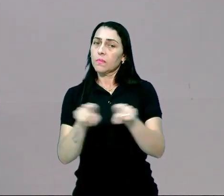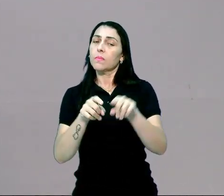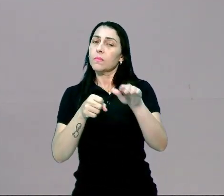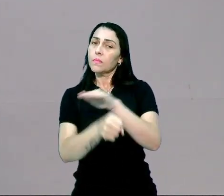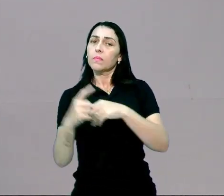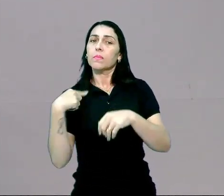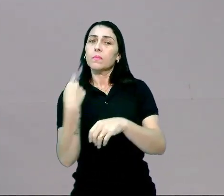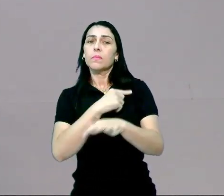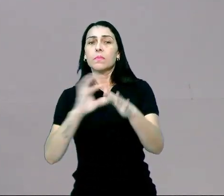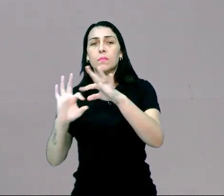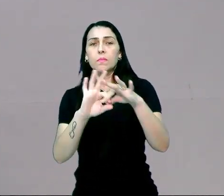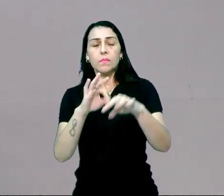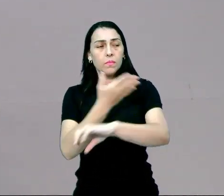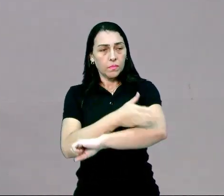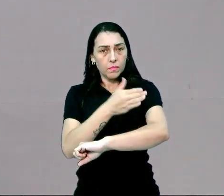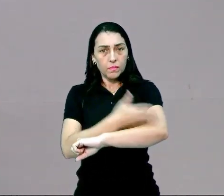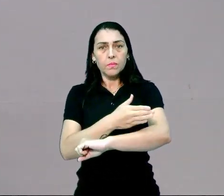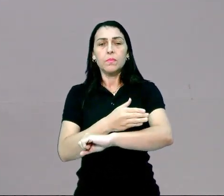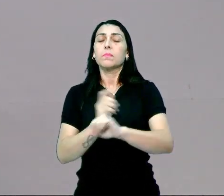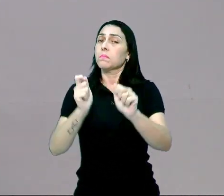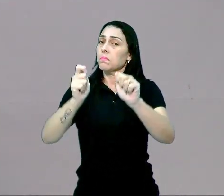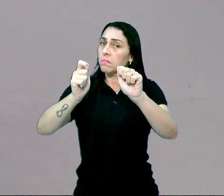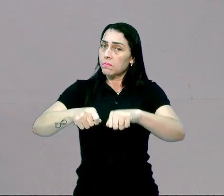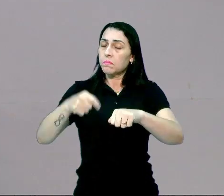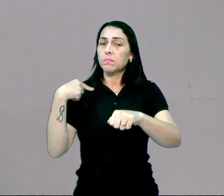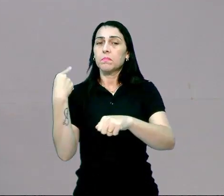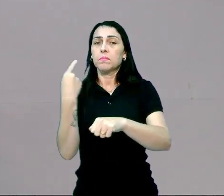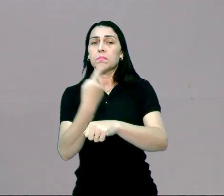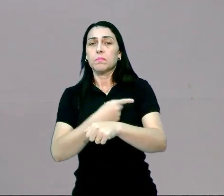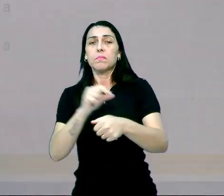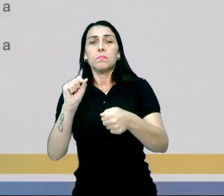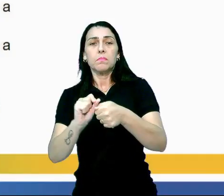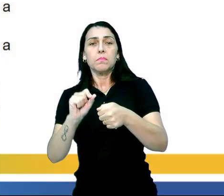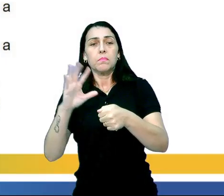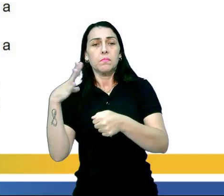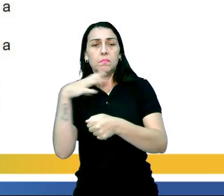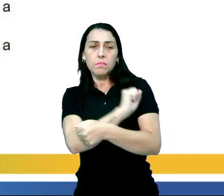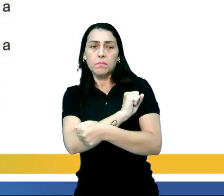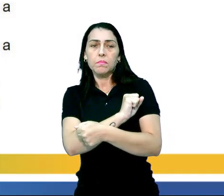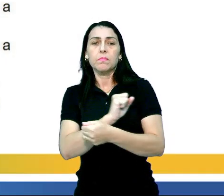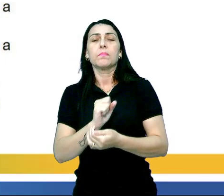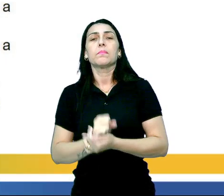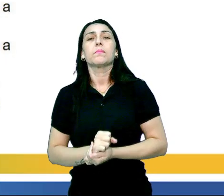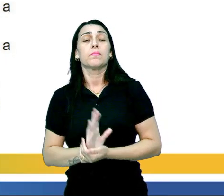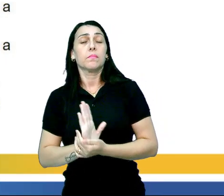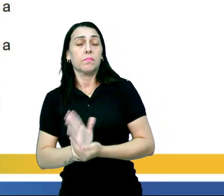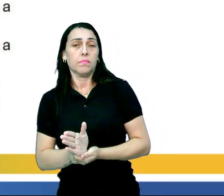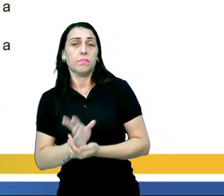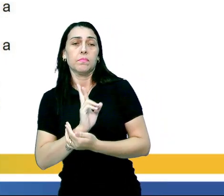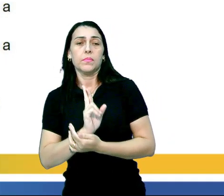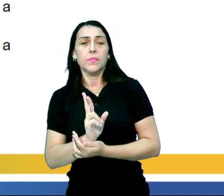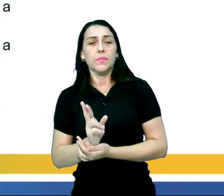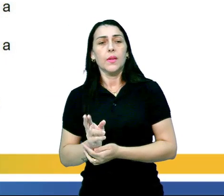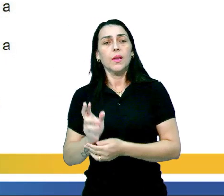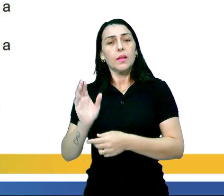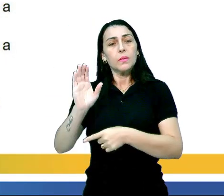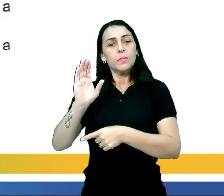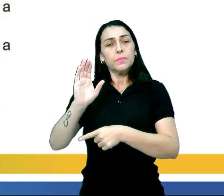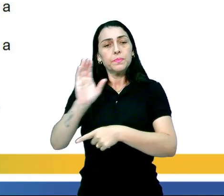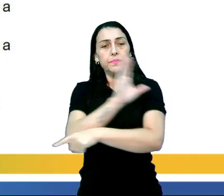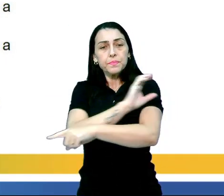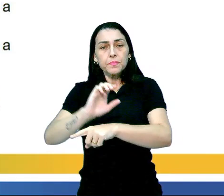no nosso contexto de práticas. Então, possivelmente, a gente consegue fazer esse mapeamento rápido. Então, possivelmente, a gente já tem um gabarito. A cultura